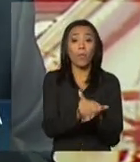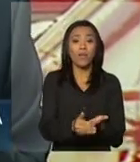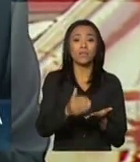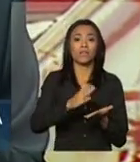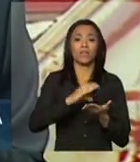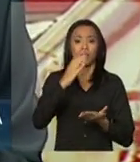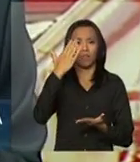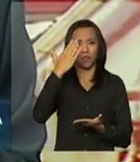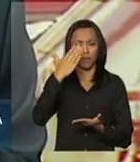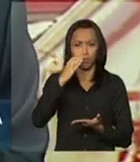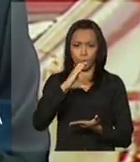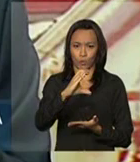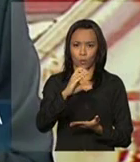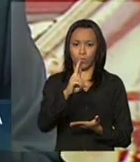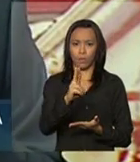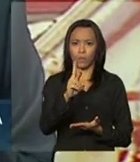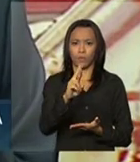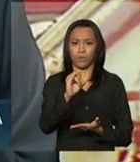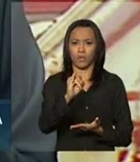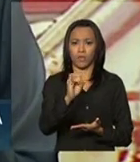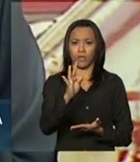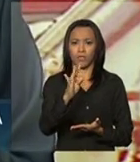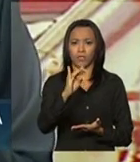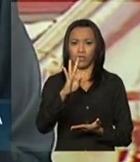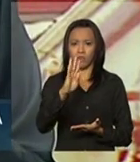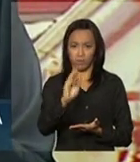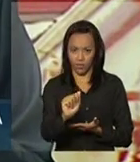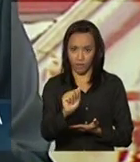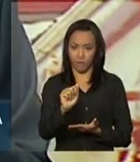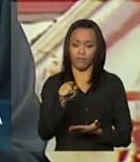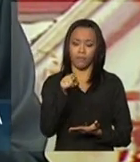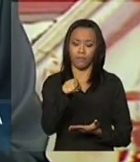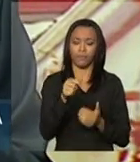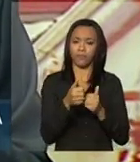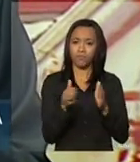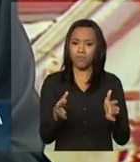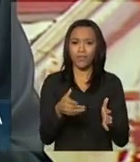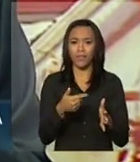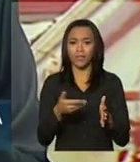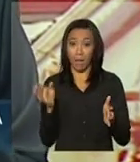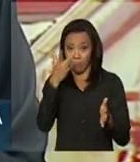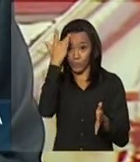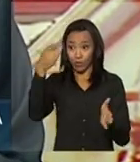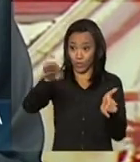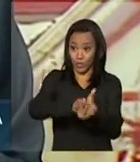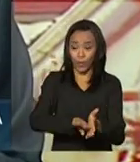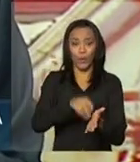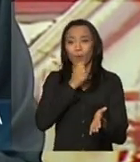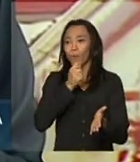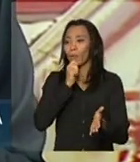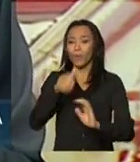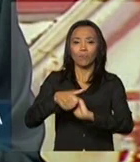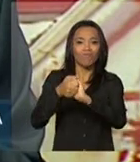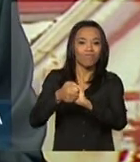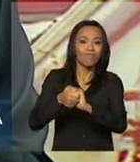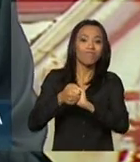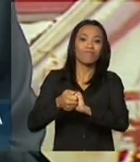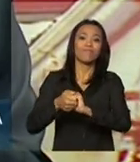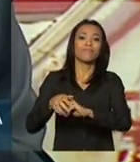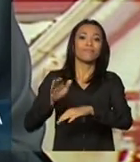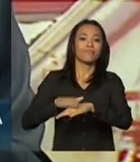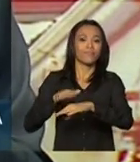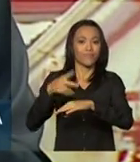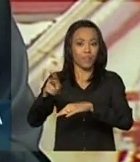a terra lá do Tony Reis, que chegou aqui, eu não pude saudá-lo no começo, mas queria saudá-lo agora, em nome dele, todas